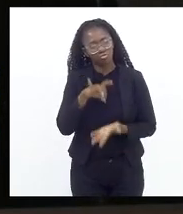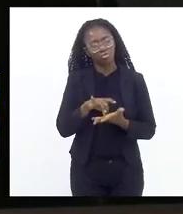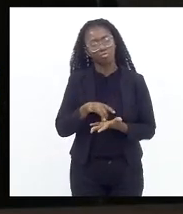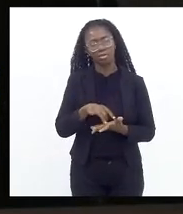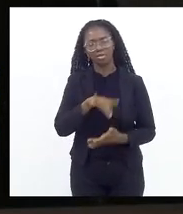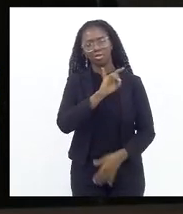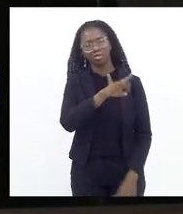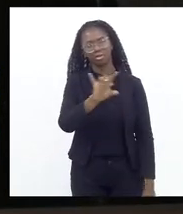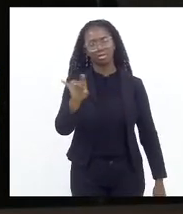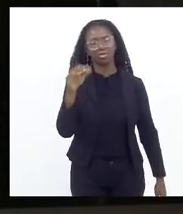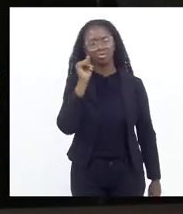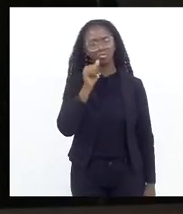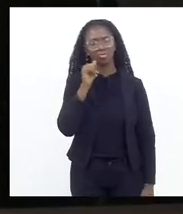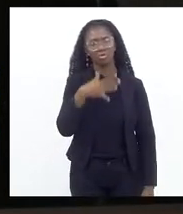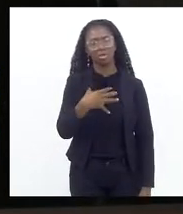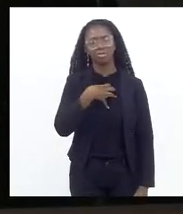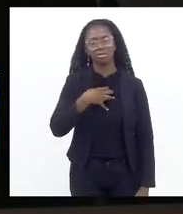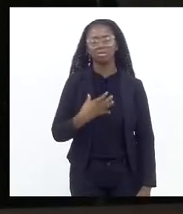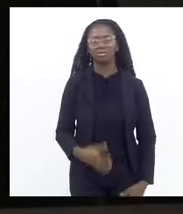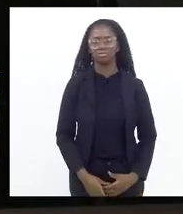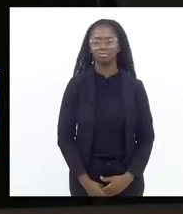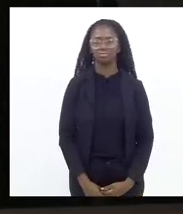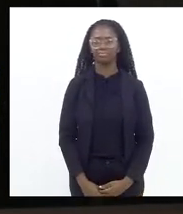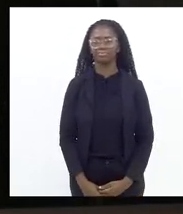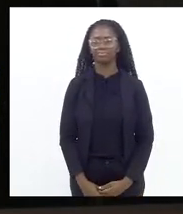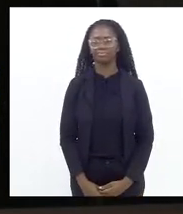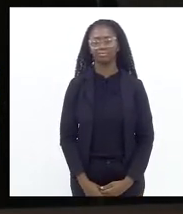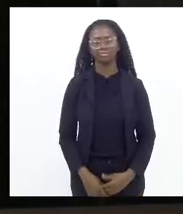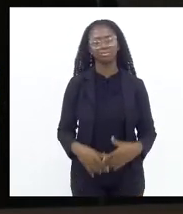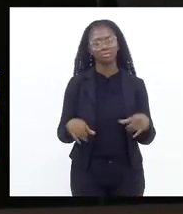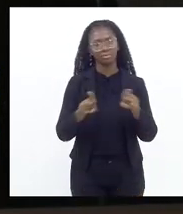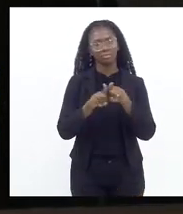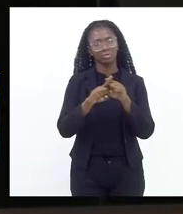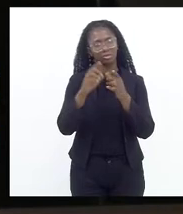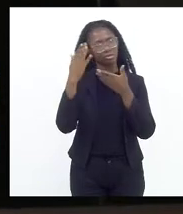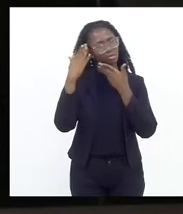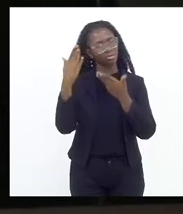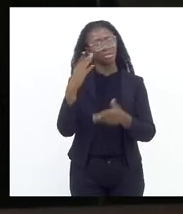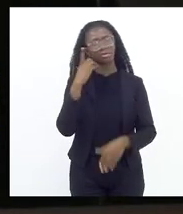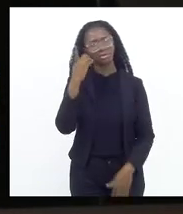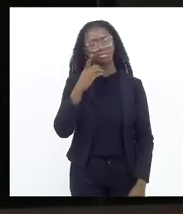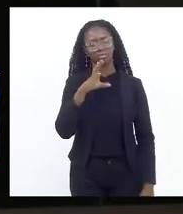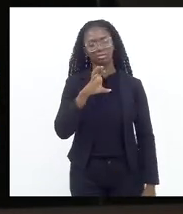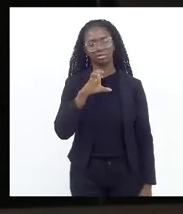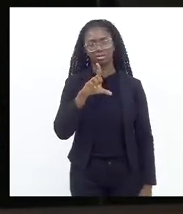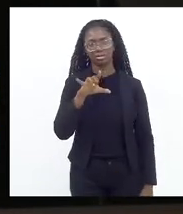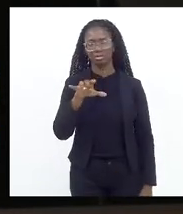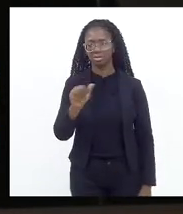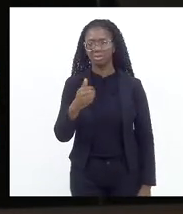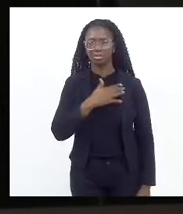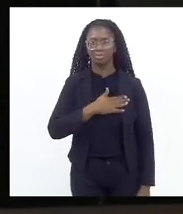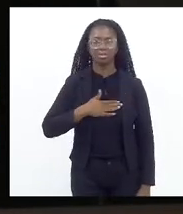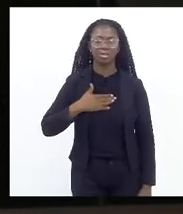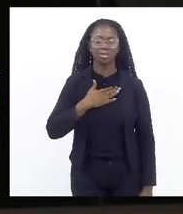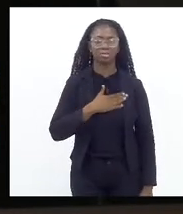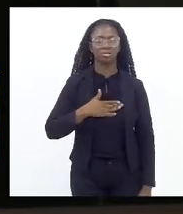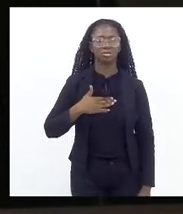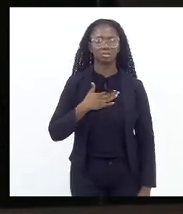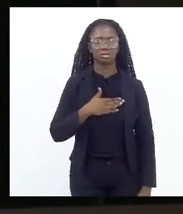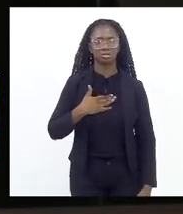cada mulher do nosso estado sente. Dito isso, agradecer também à deputada Célia Jordão. É um prazer fazer